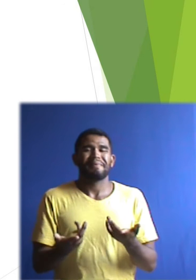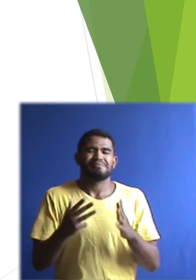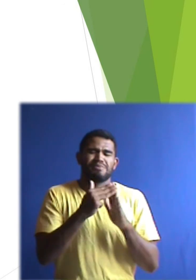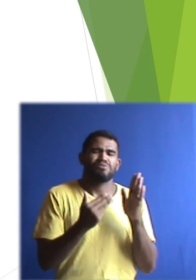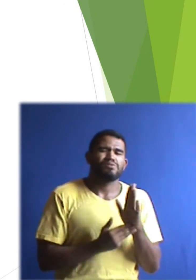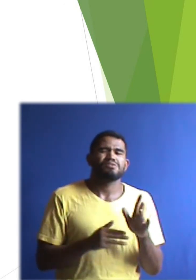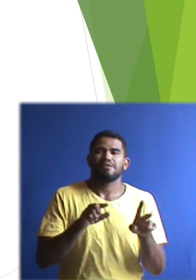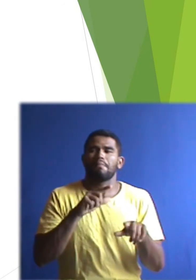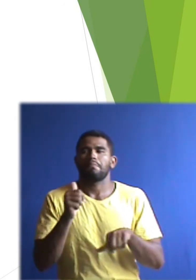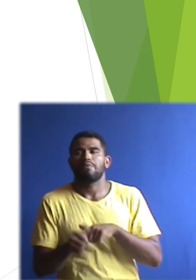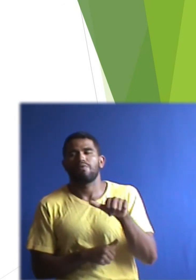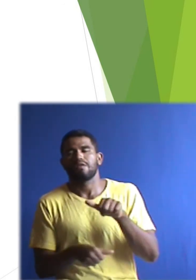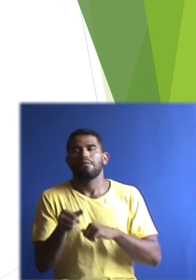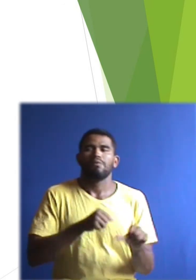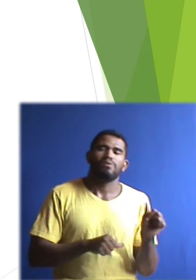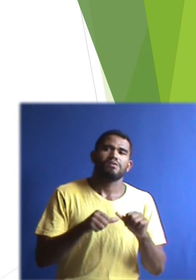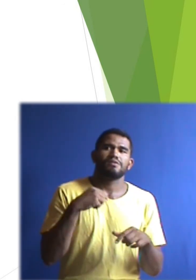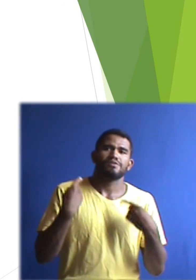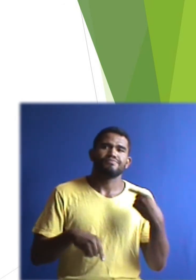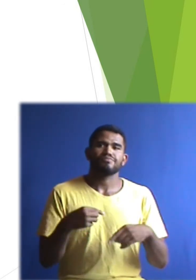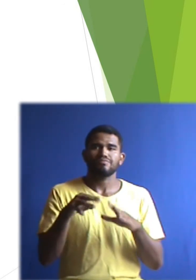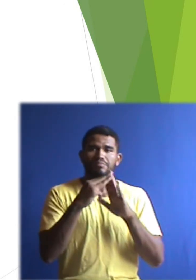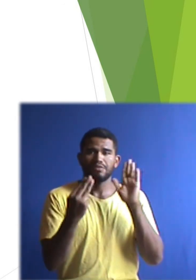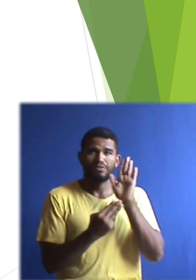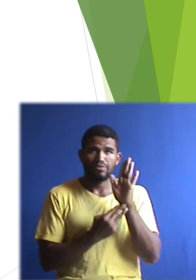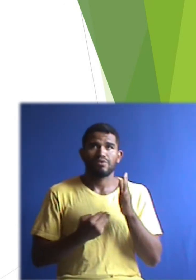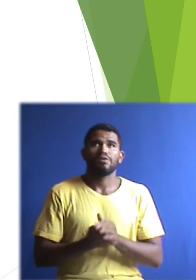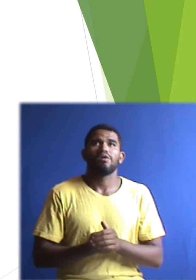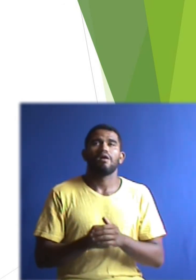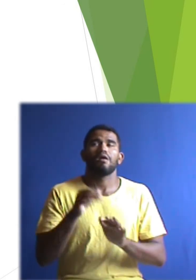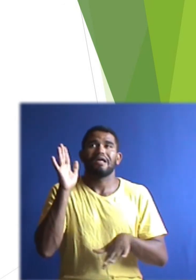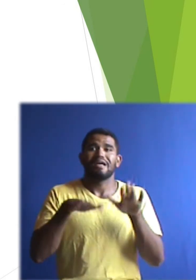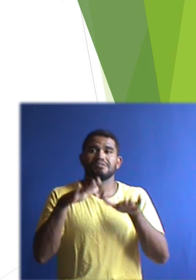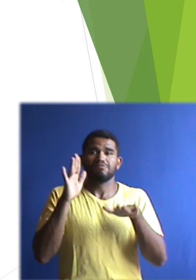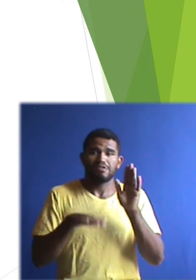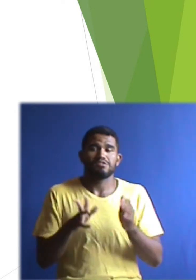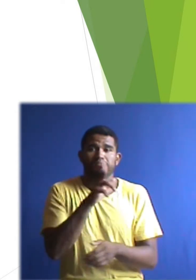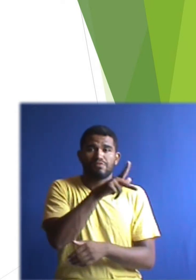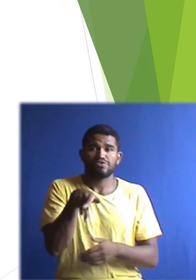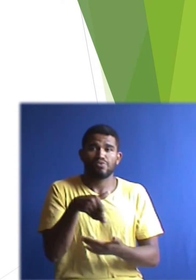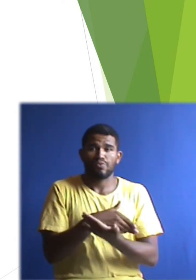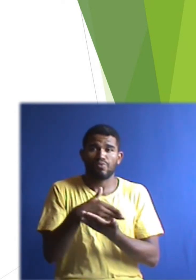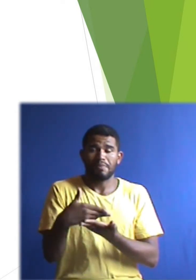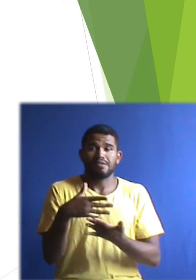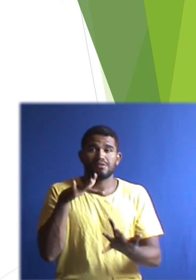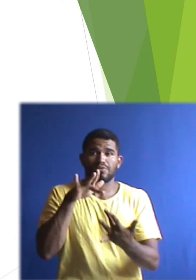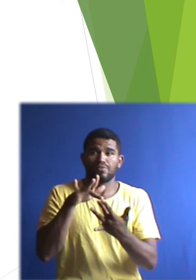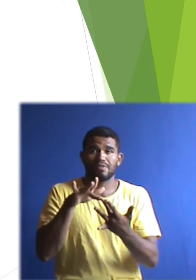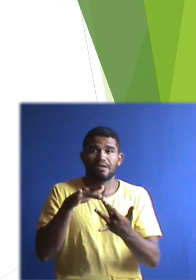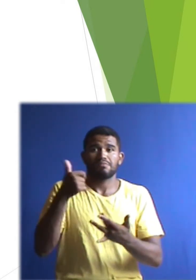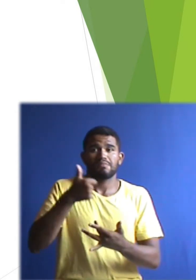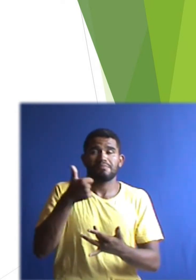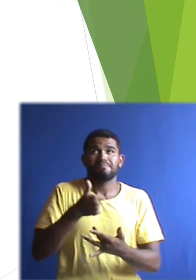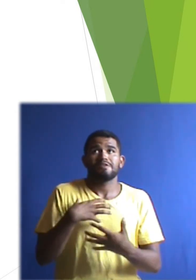de metodologias, discussões metodológicas, que muitas das vezes o professor começa a ter contato com suas